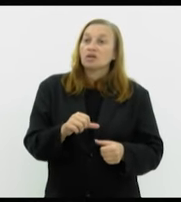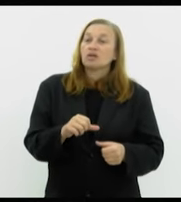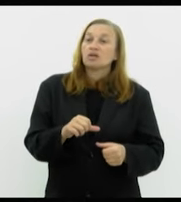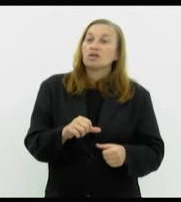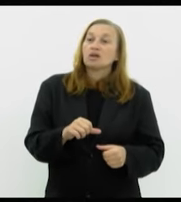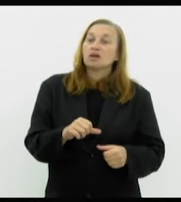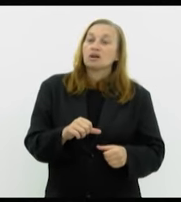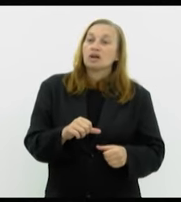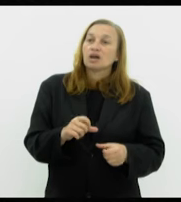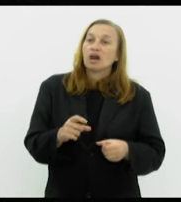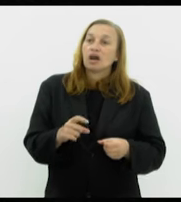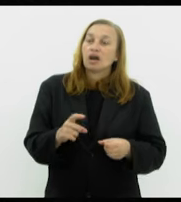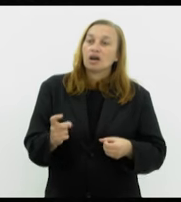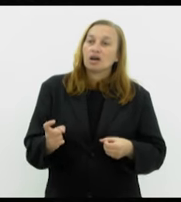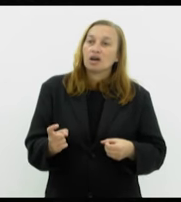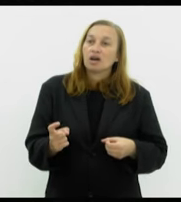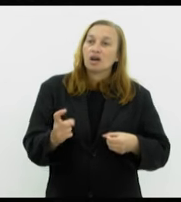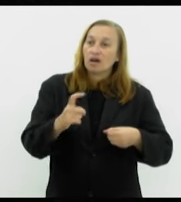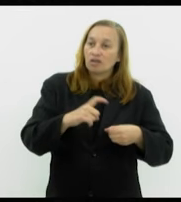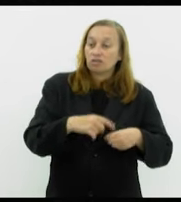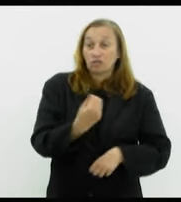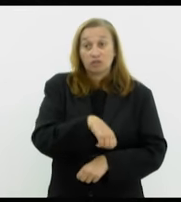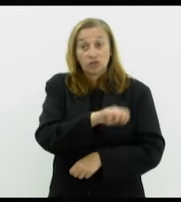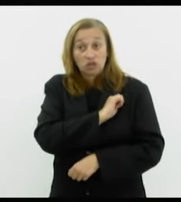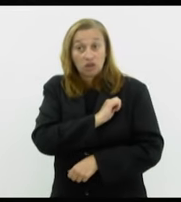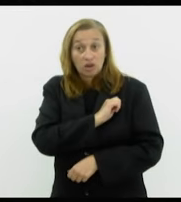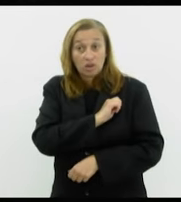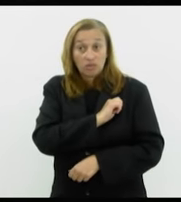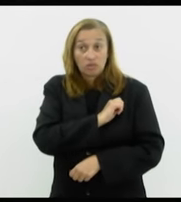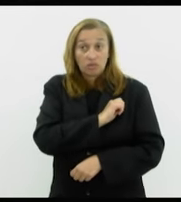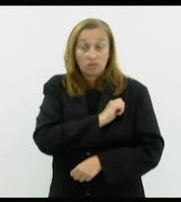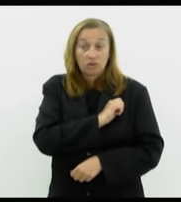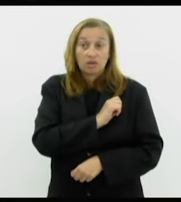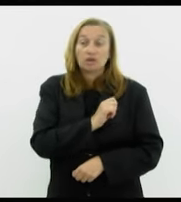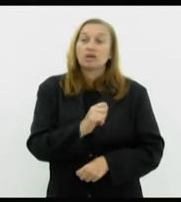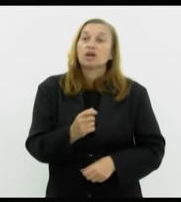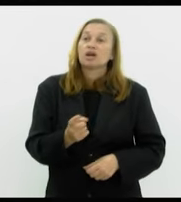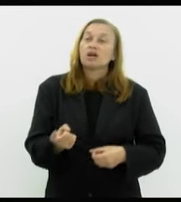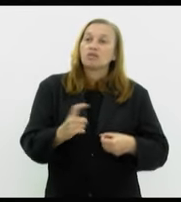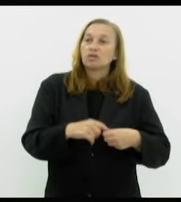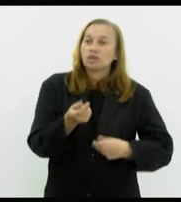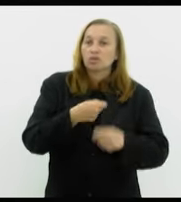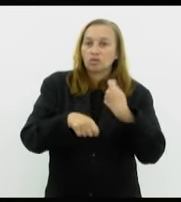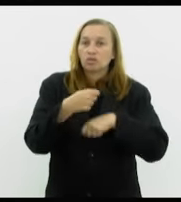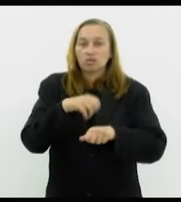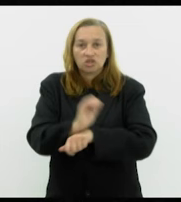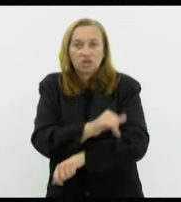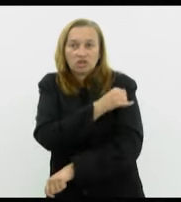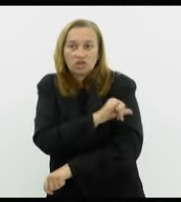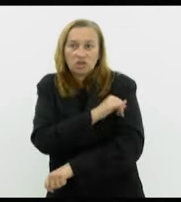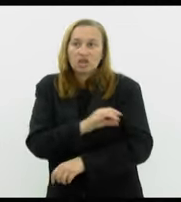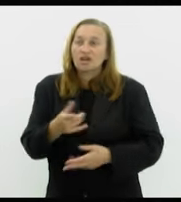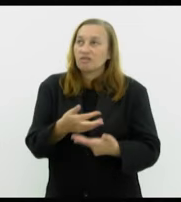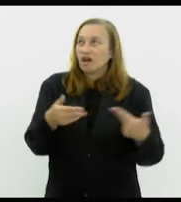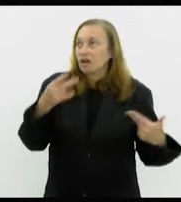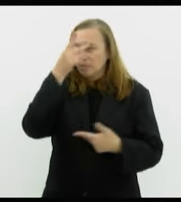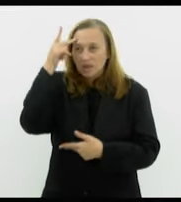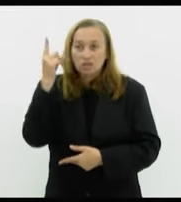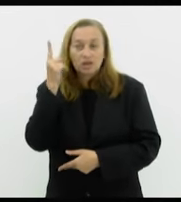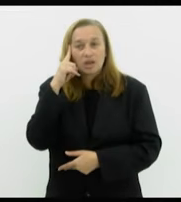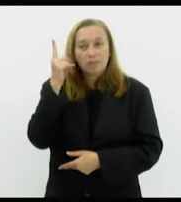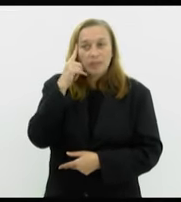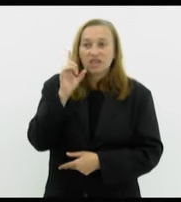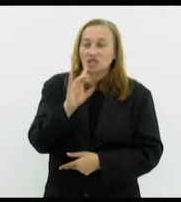recuperação econômica do Estado do Rio de Janeiro, e tem muita gente que pensa que só, por exemplo, a